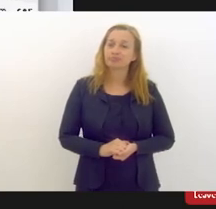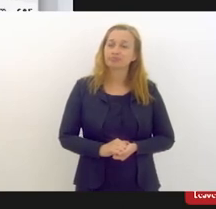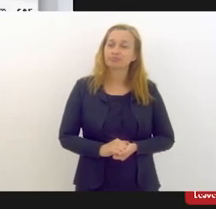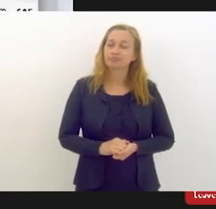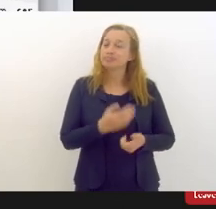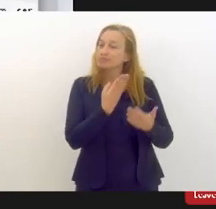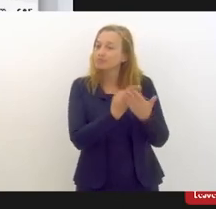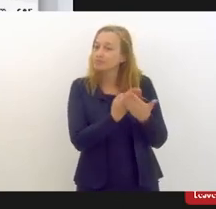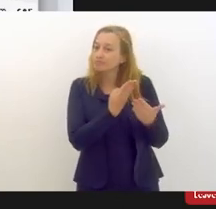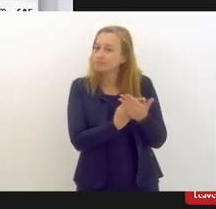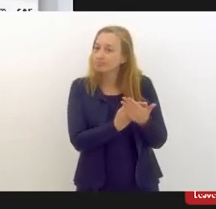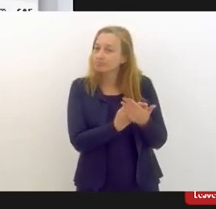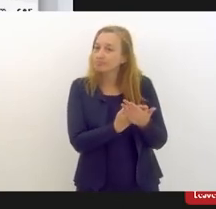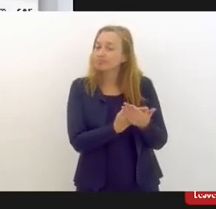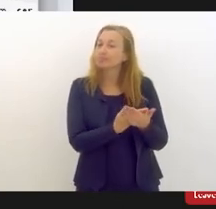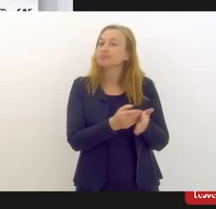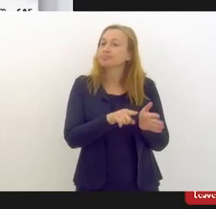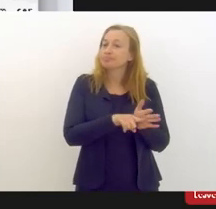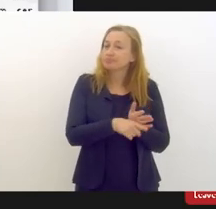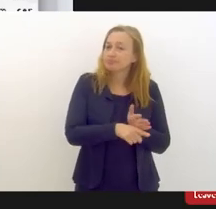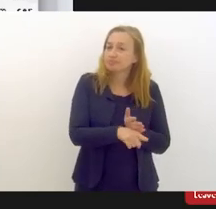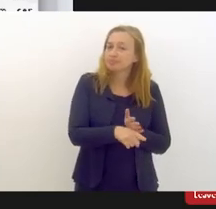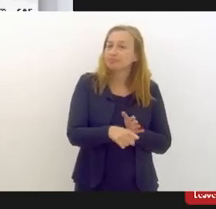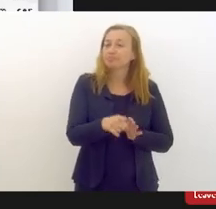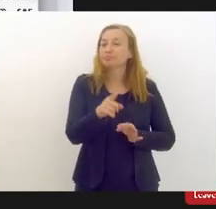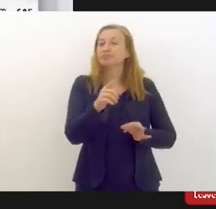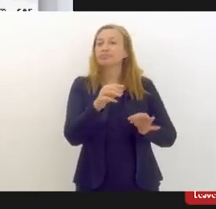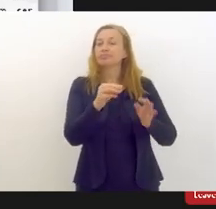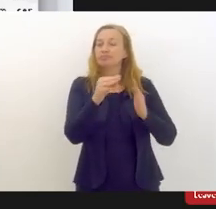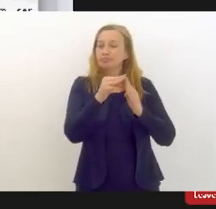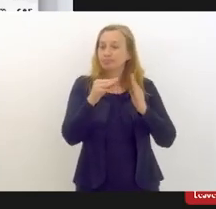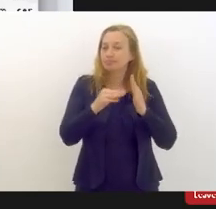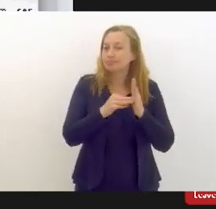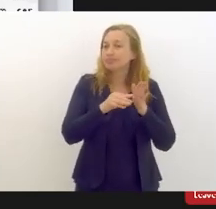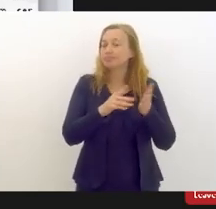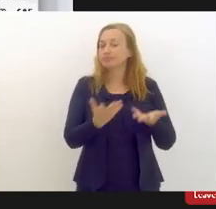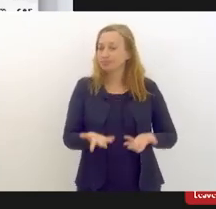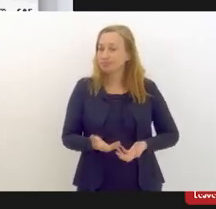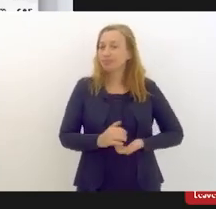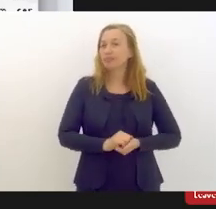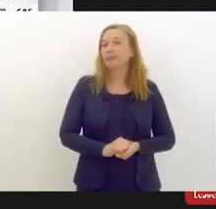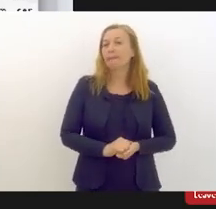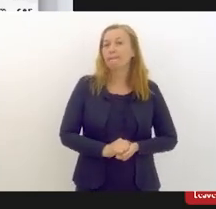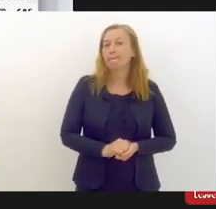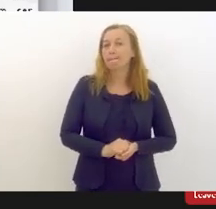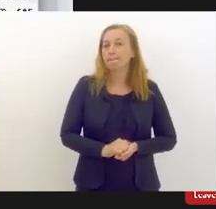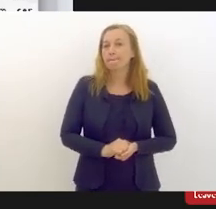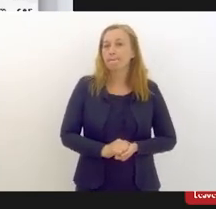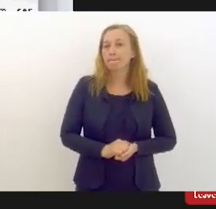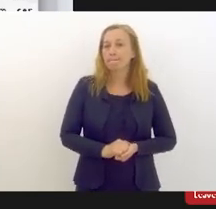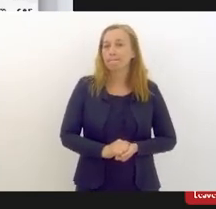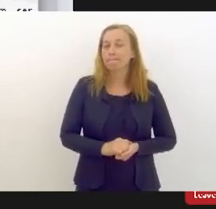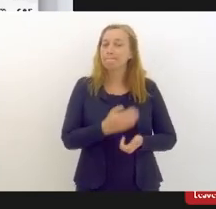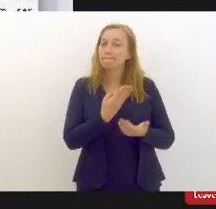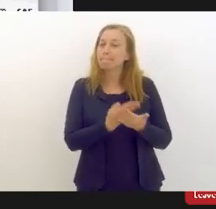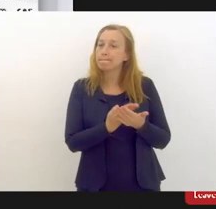estudos empíricos, inclusive, e metodologias de análise. No estudo de